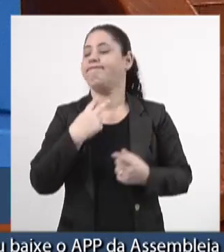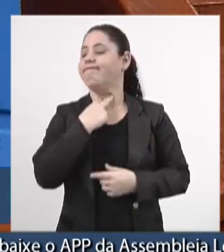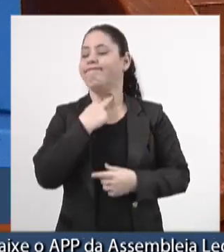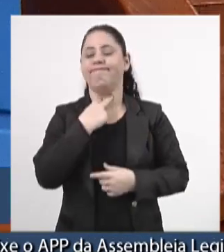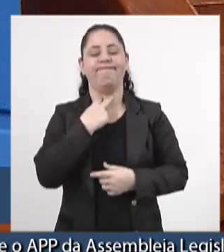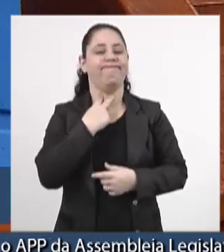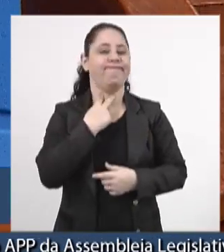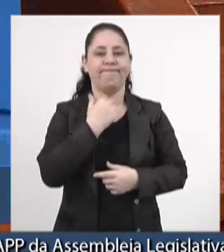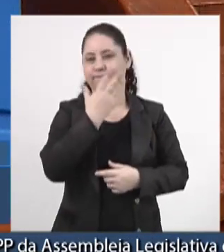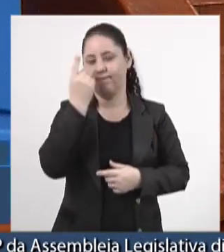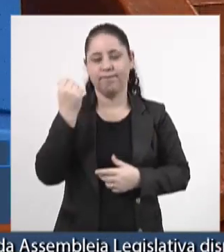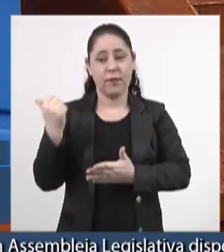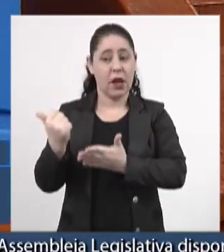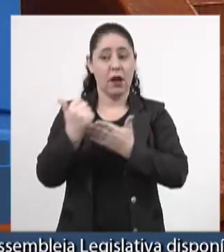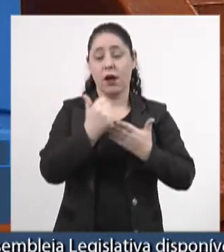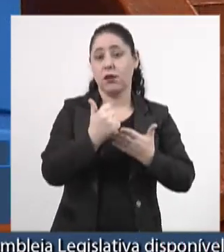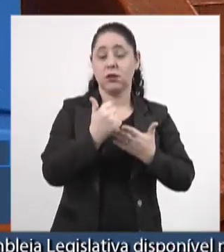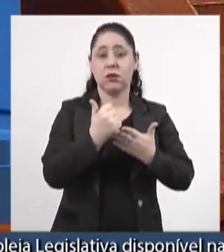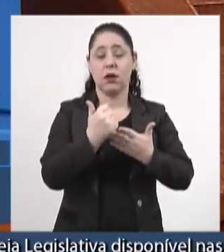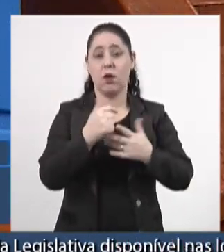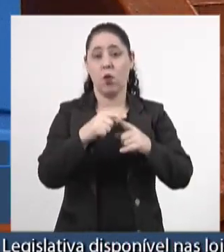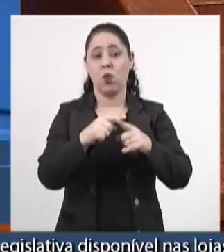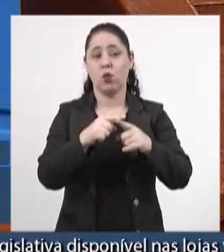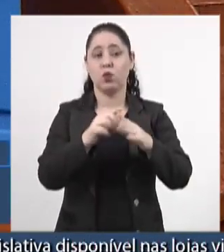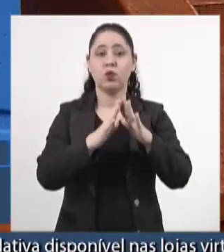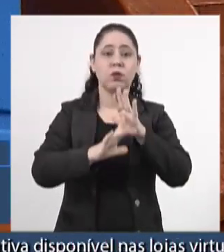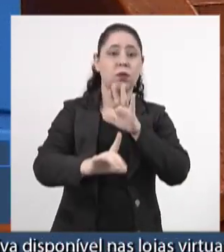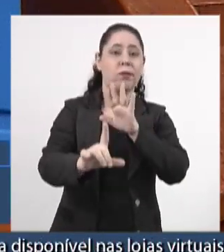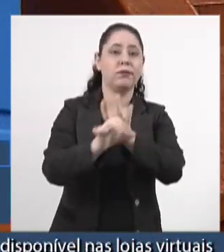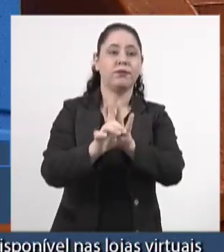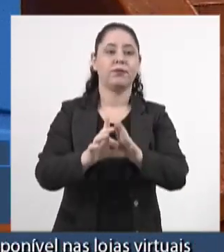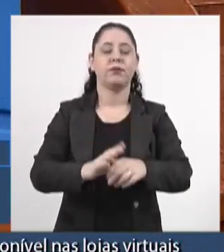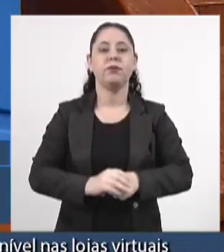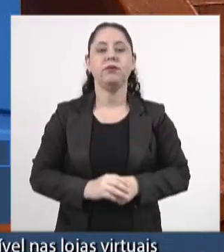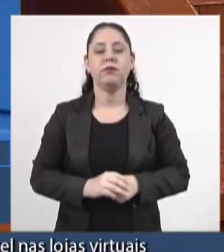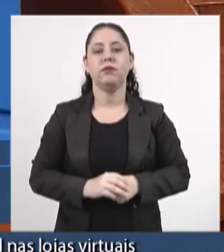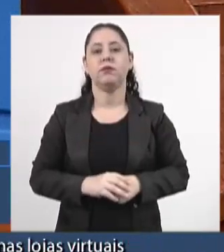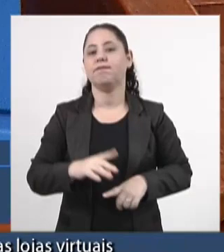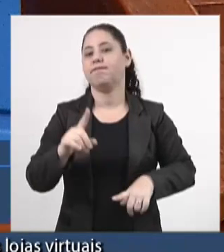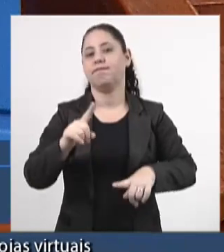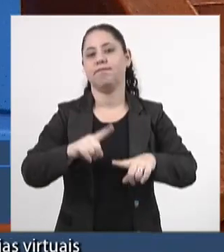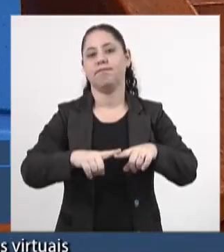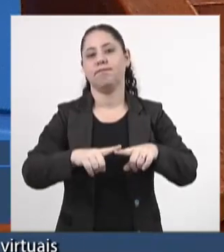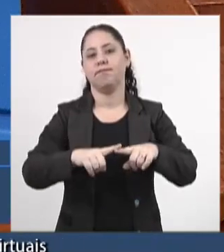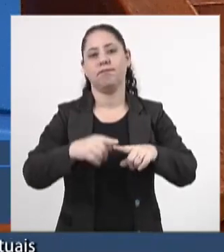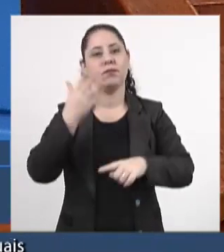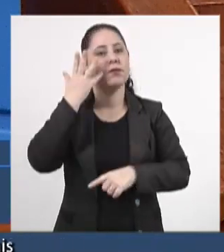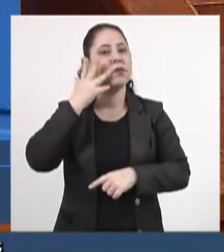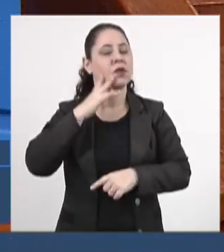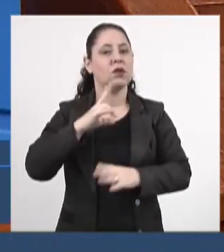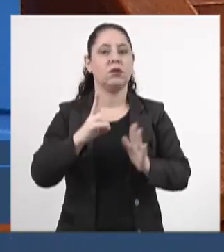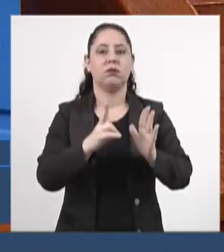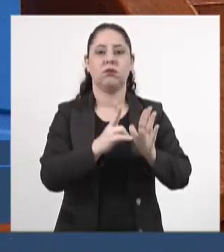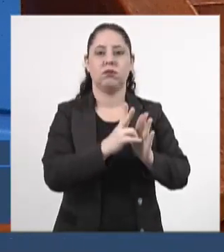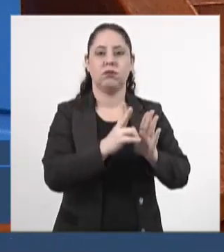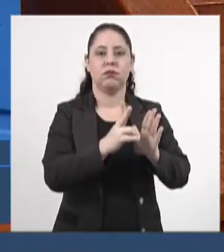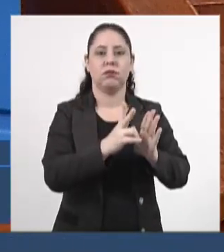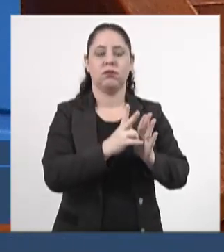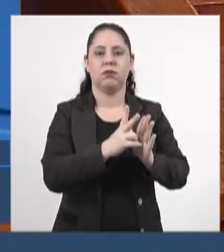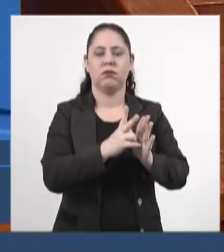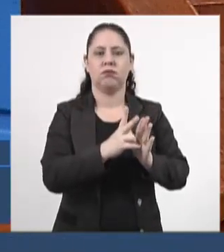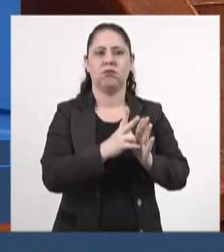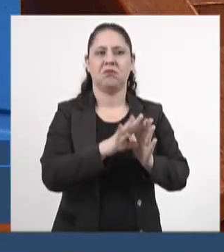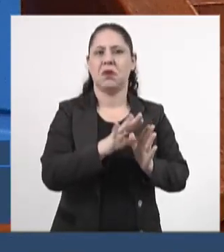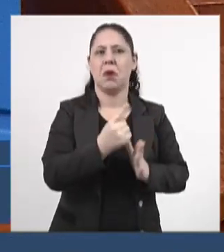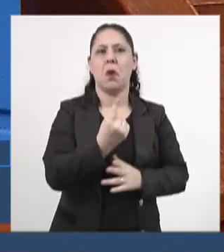deixar de trazer para esse parlamento estadual o caso daquela criança indígena de